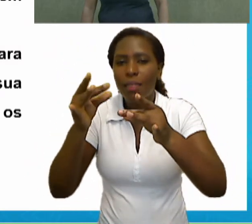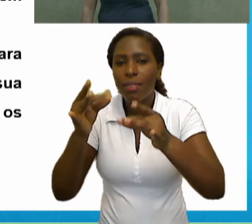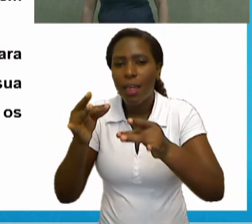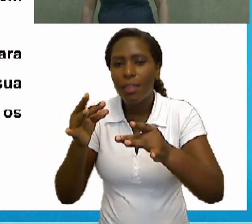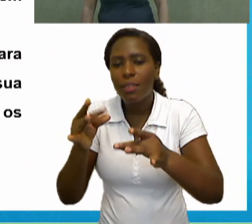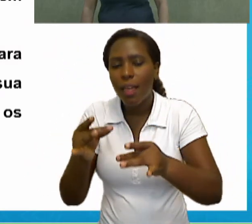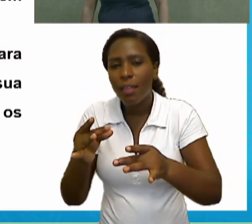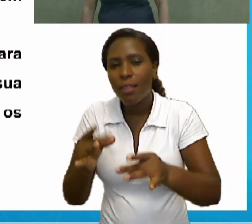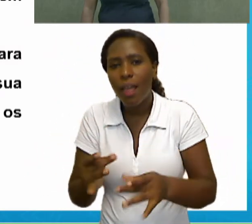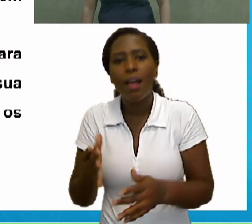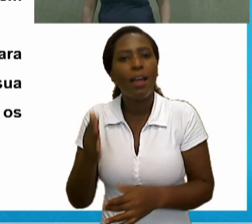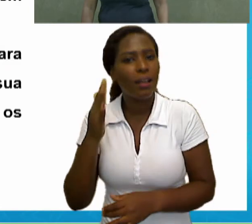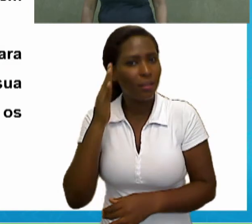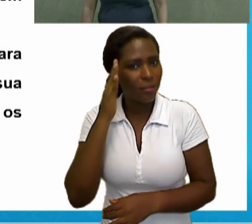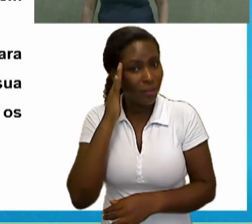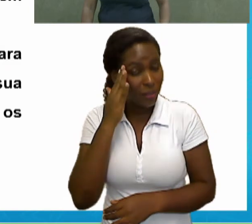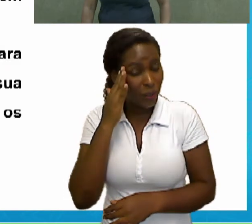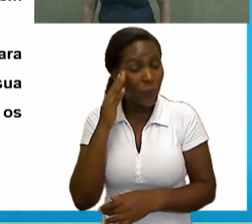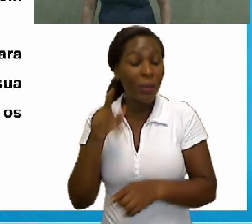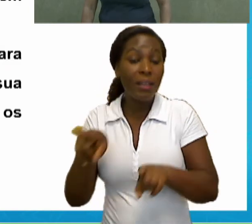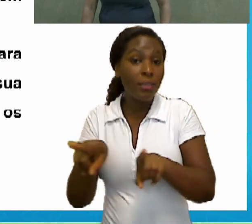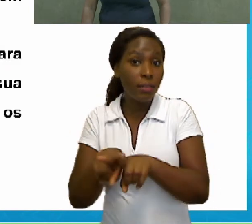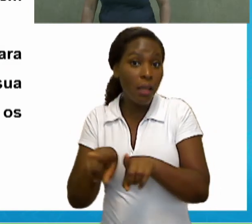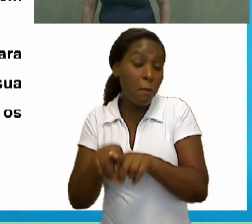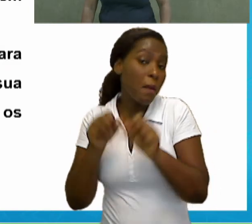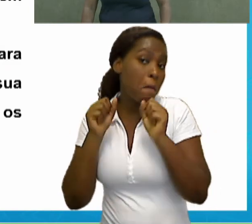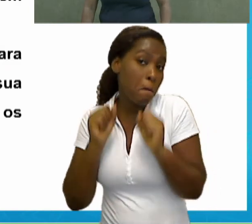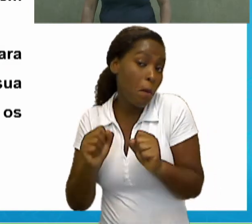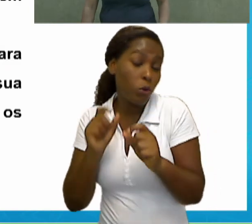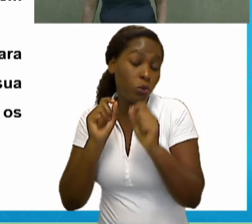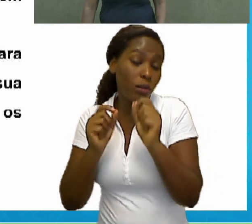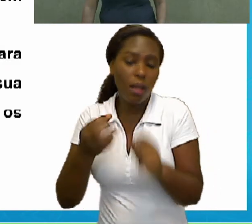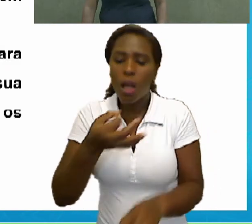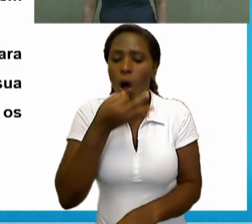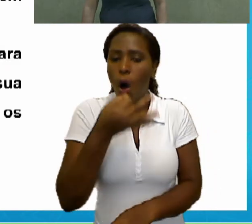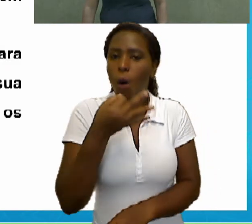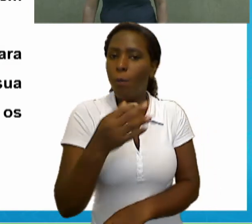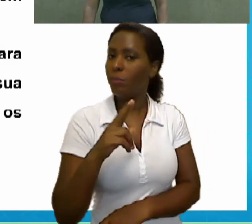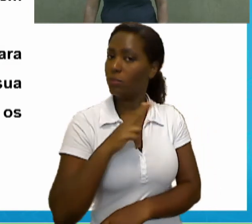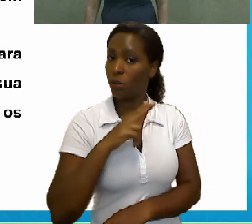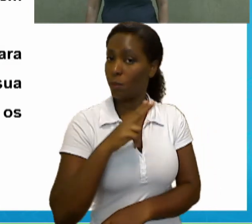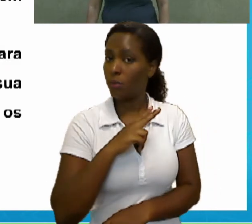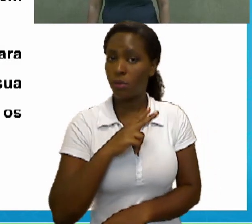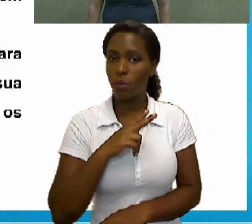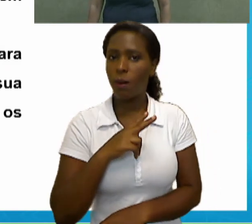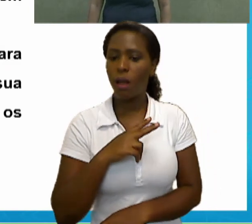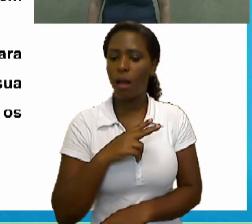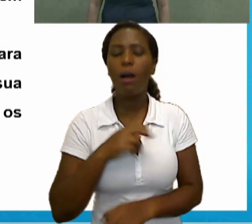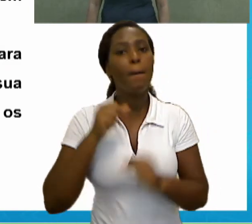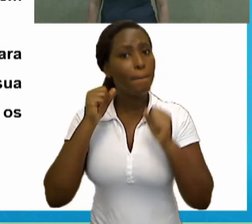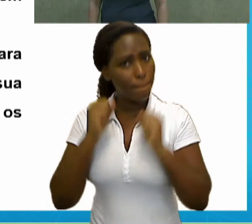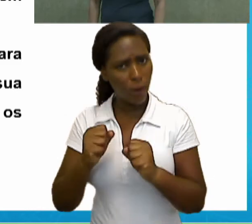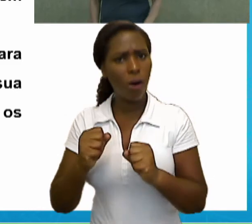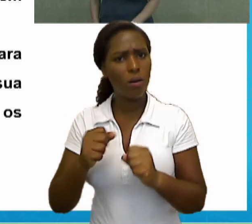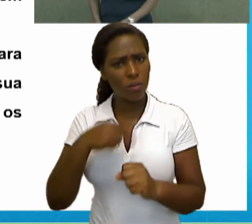além de poder de expressar a opinião sem deturpar os